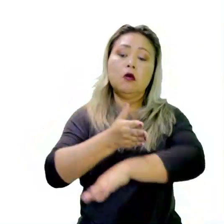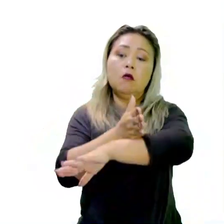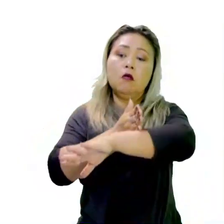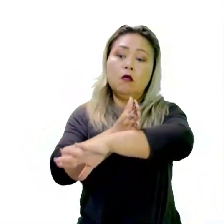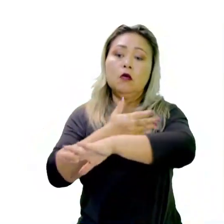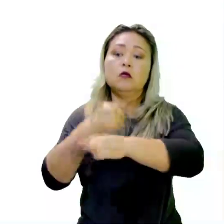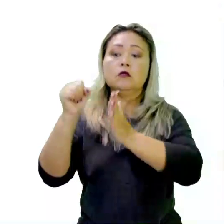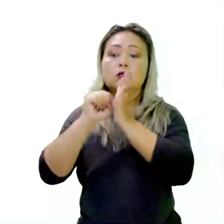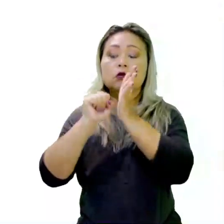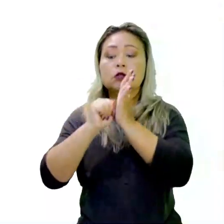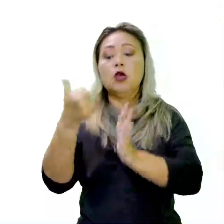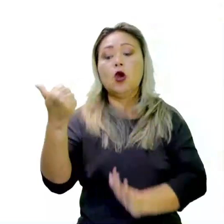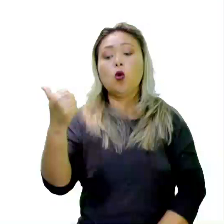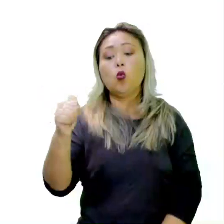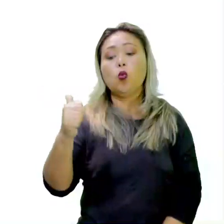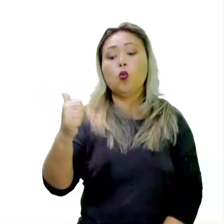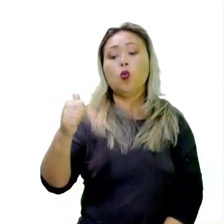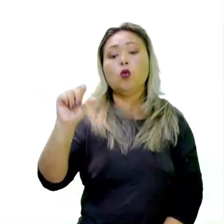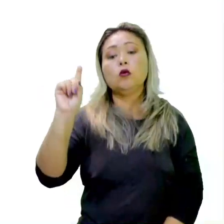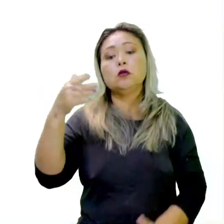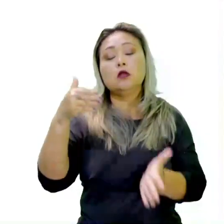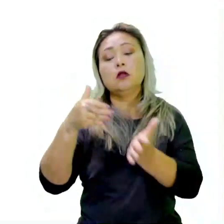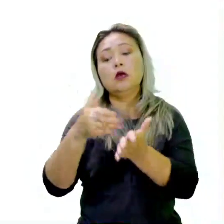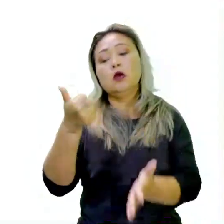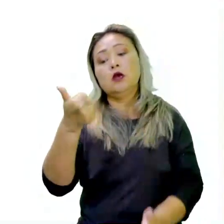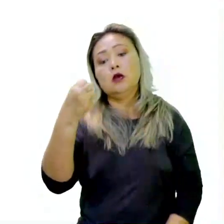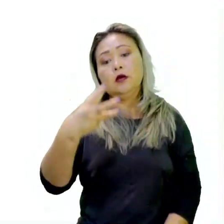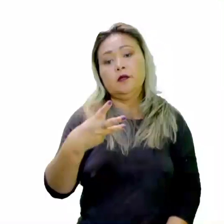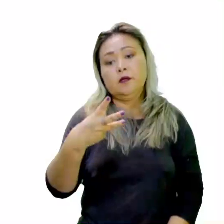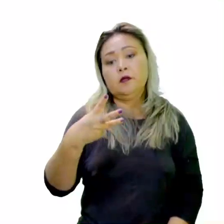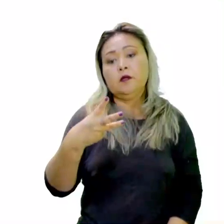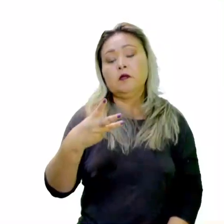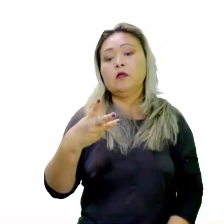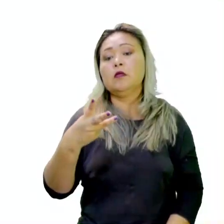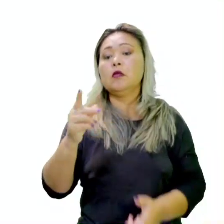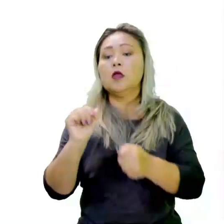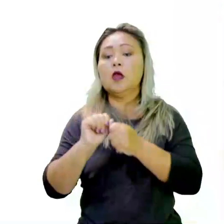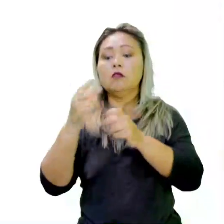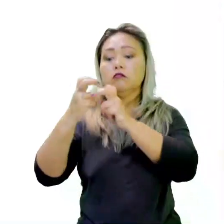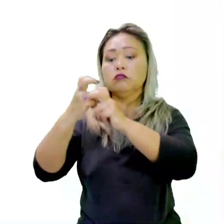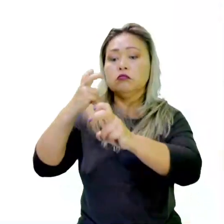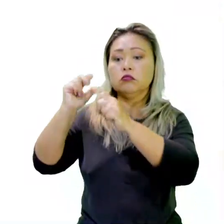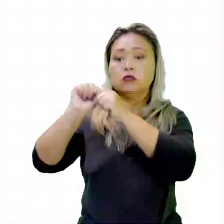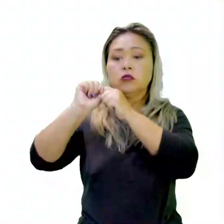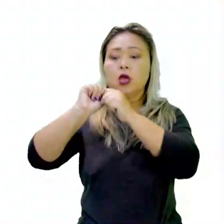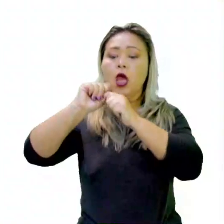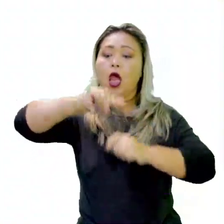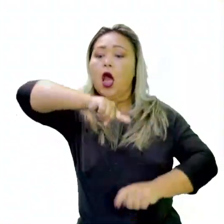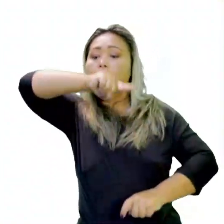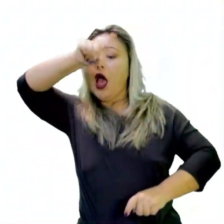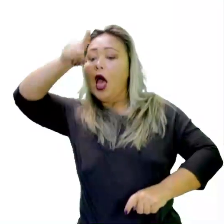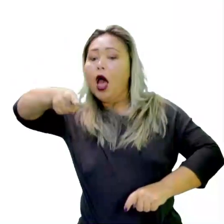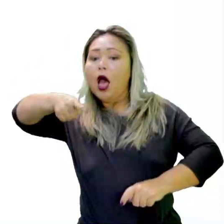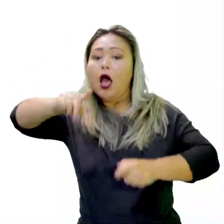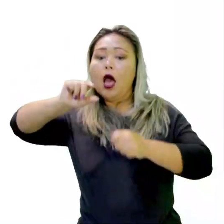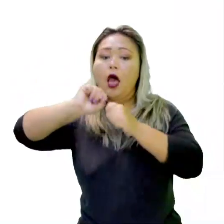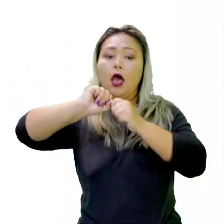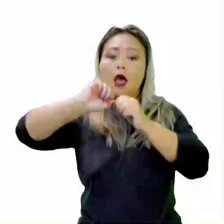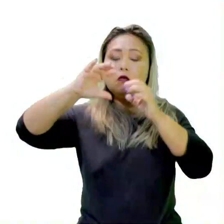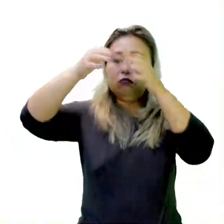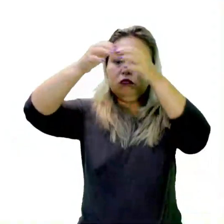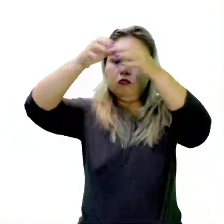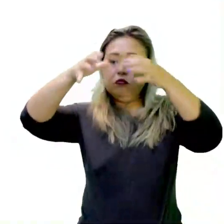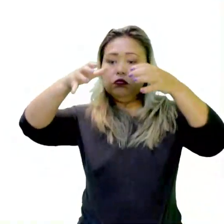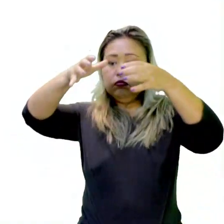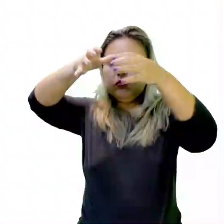11 e 13, na arquitetura, bastante arcos e abóbadas nas portas,